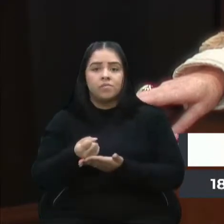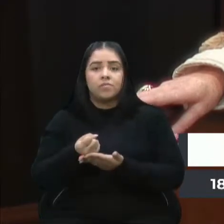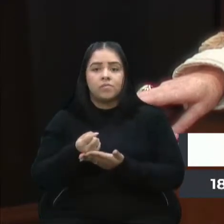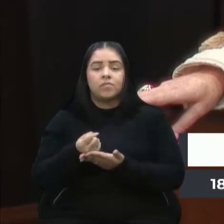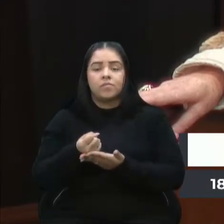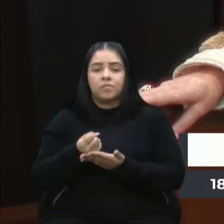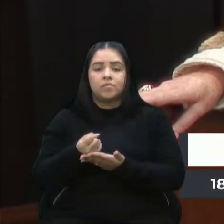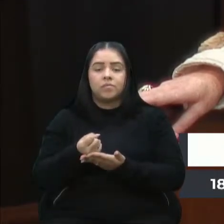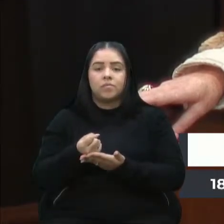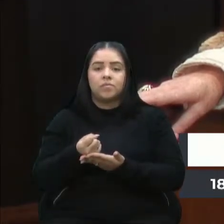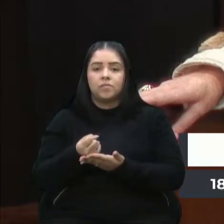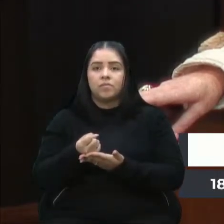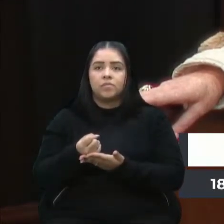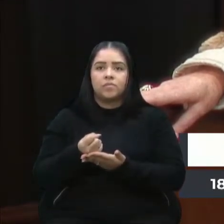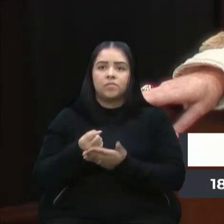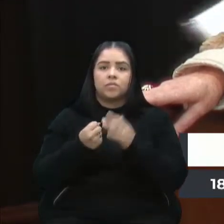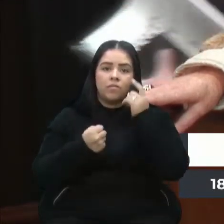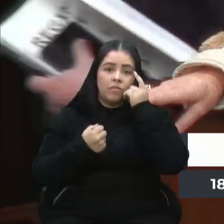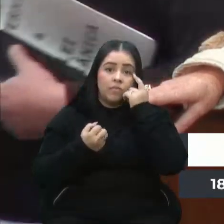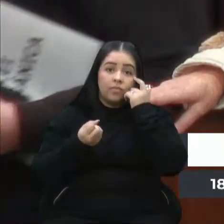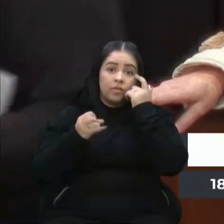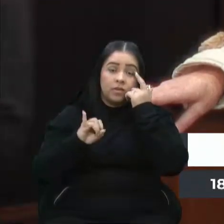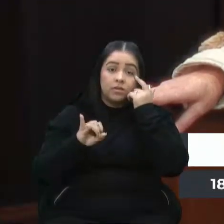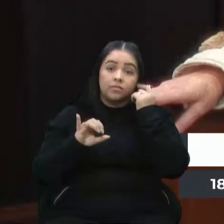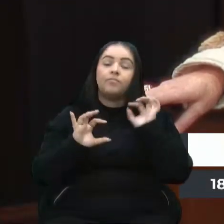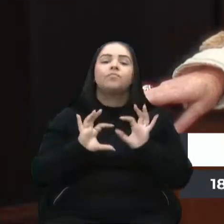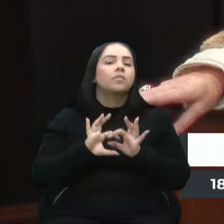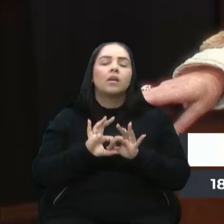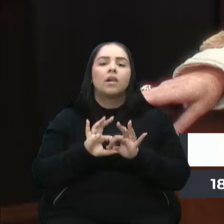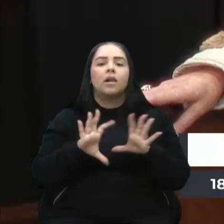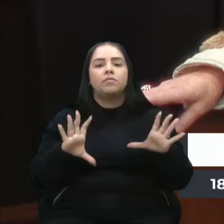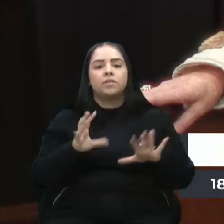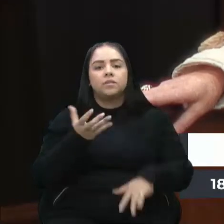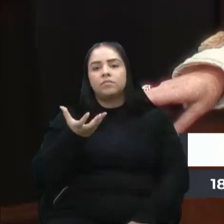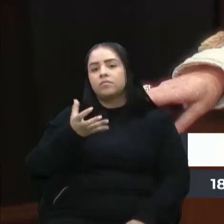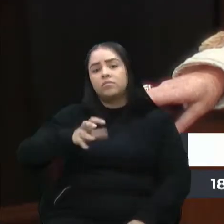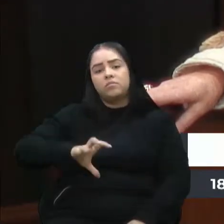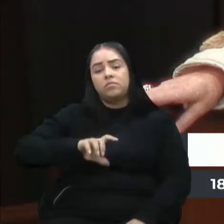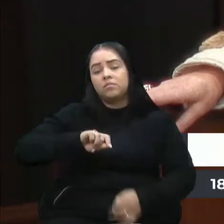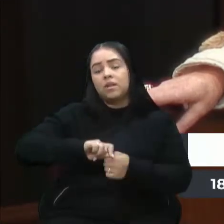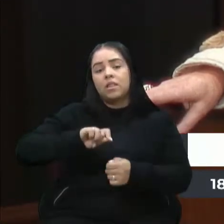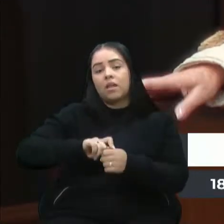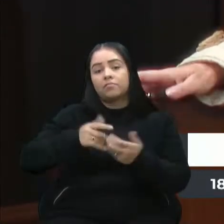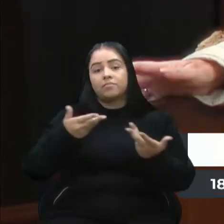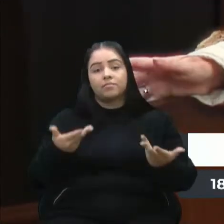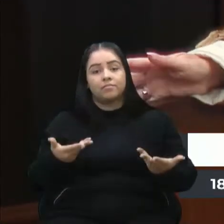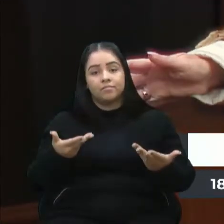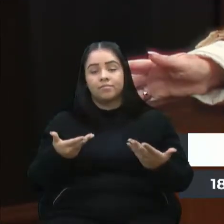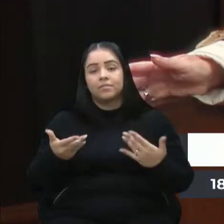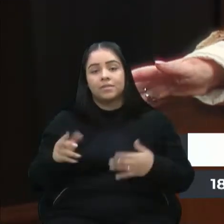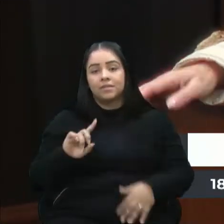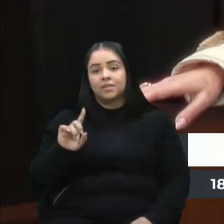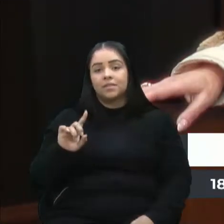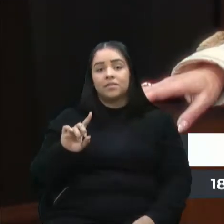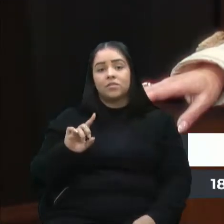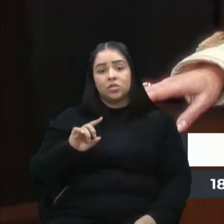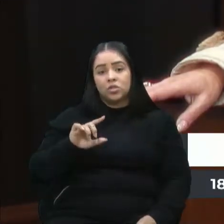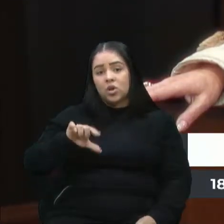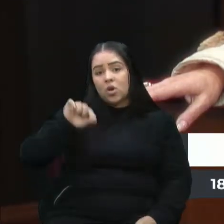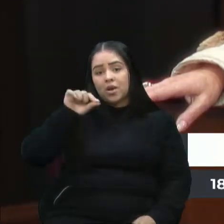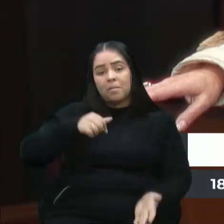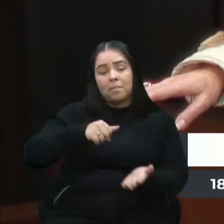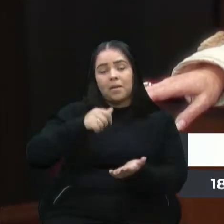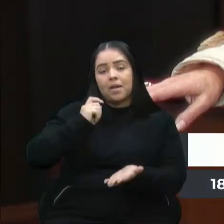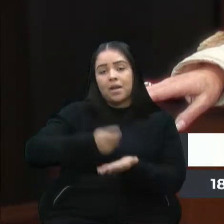quem que se de livre e espontânea vontade não quiser fazer isso, não vai preferir pagar uma multa